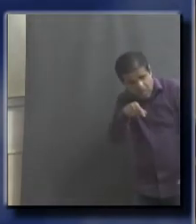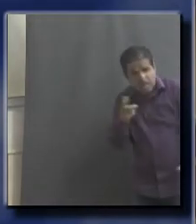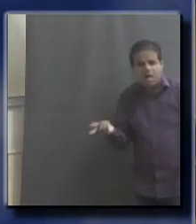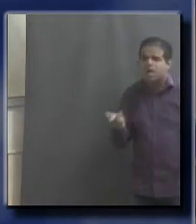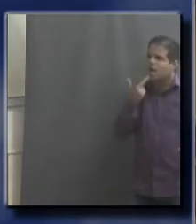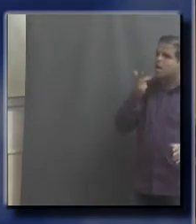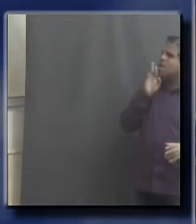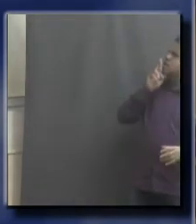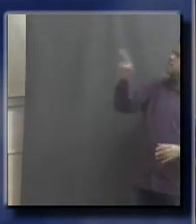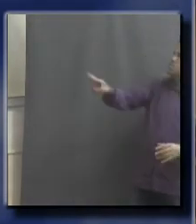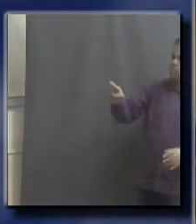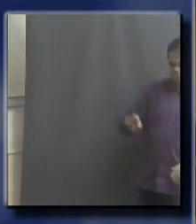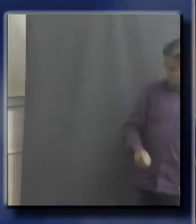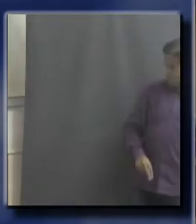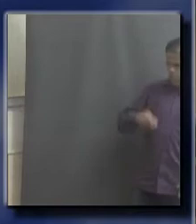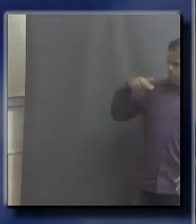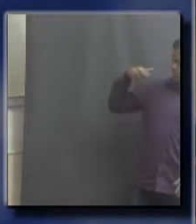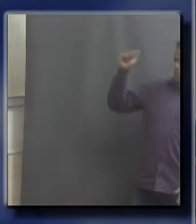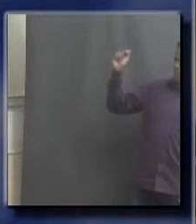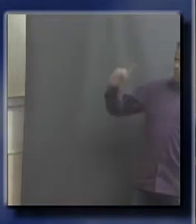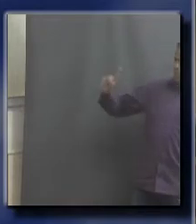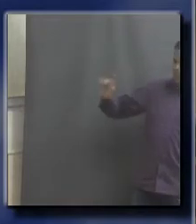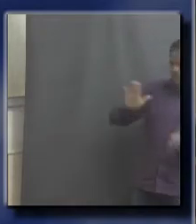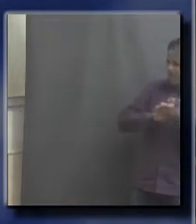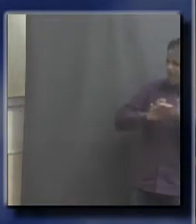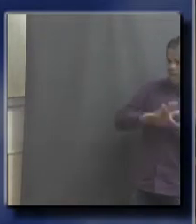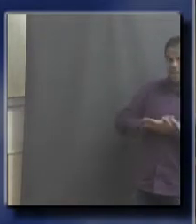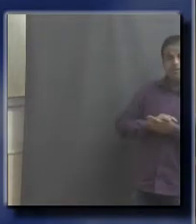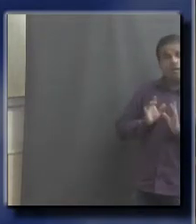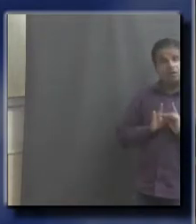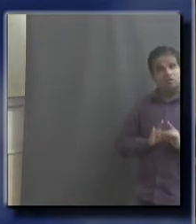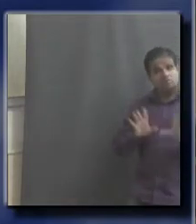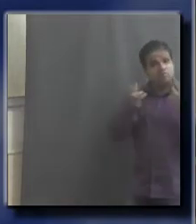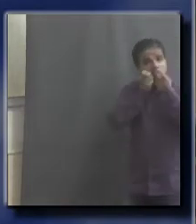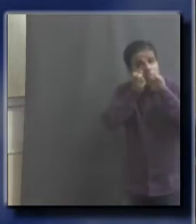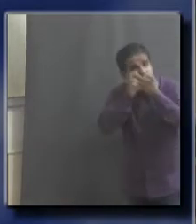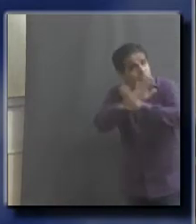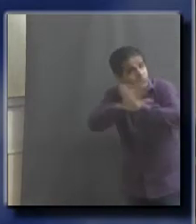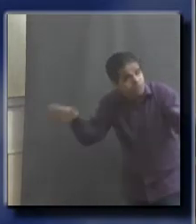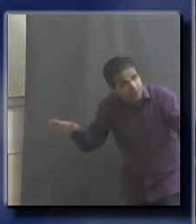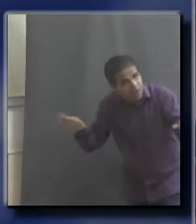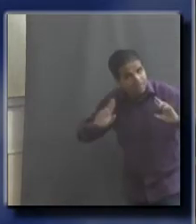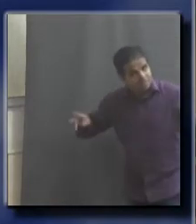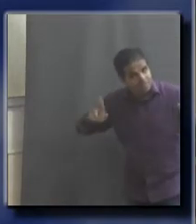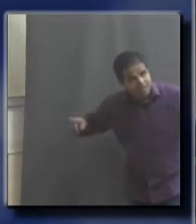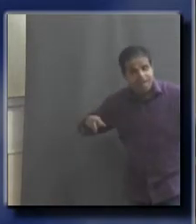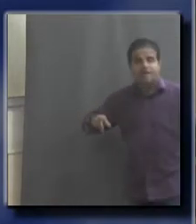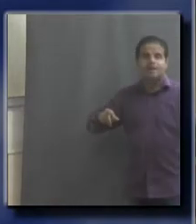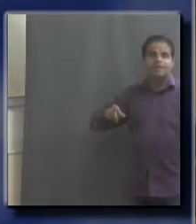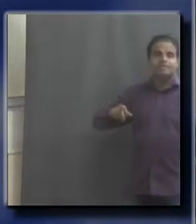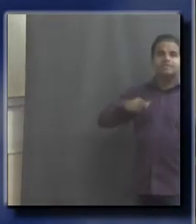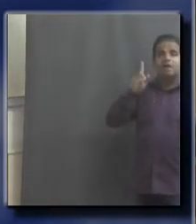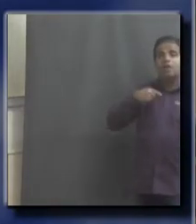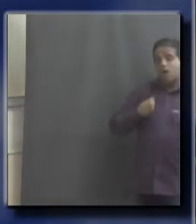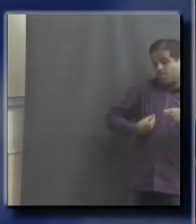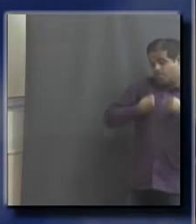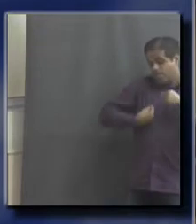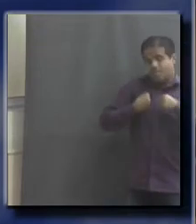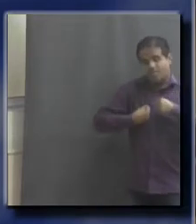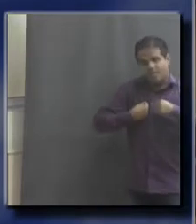E ele respondeu de maneira nenhuma. Uma coisa é disponibilizar conteúdo. A outra coisa é a